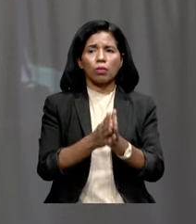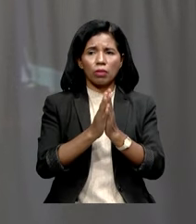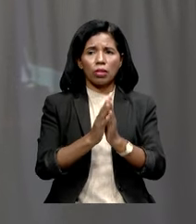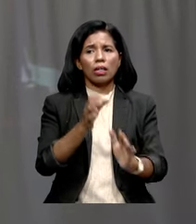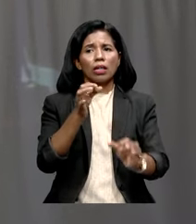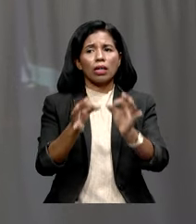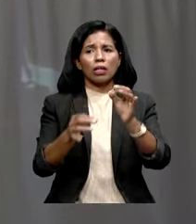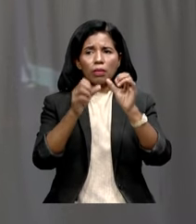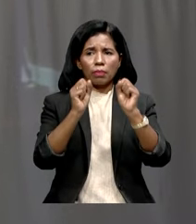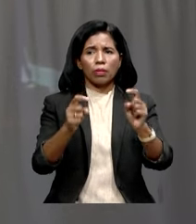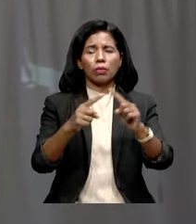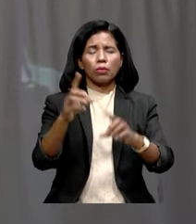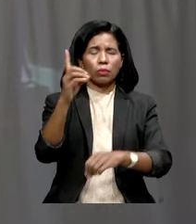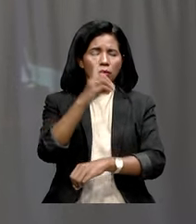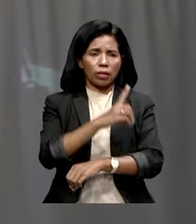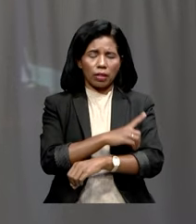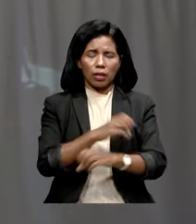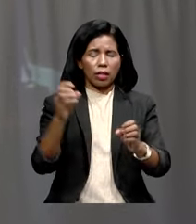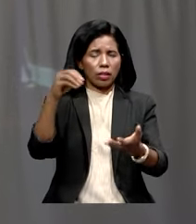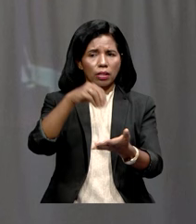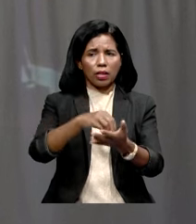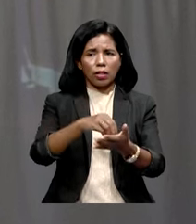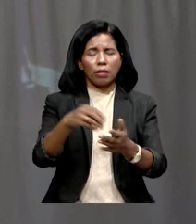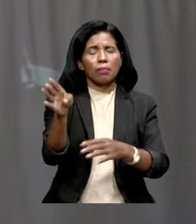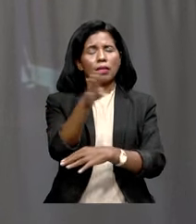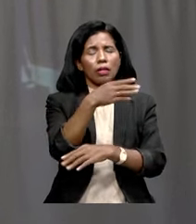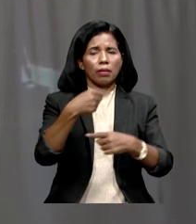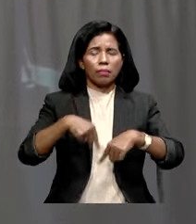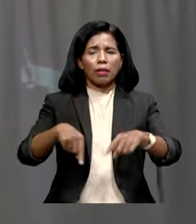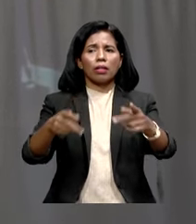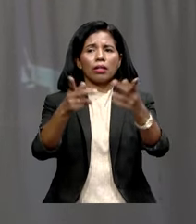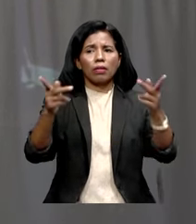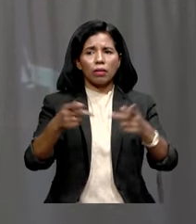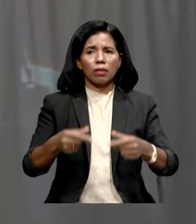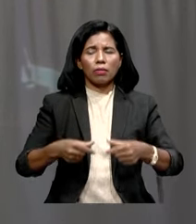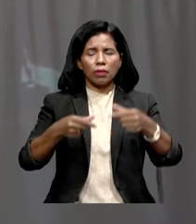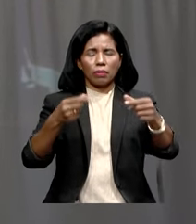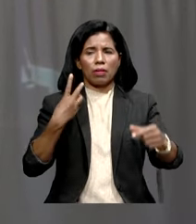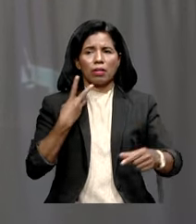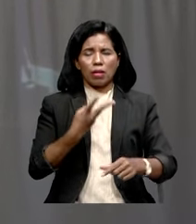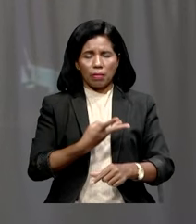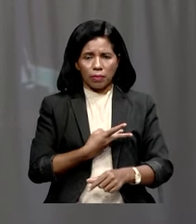sebele se ohin latau bandera ne bahene fatin fo tri sam ami